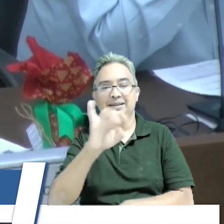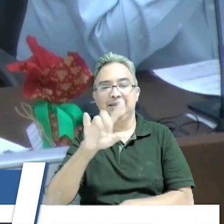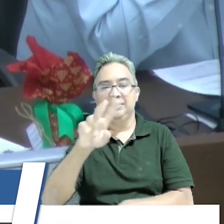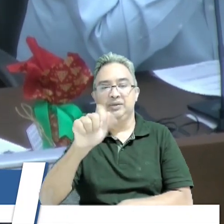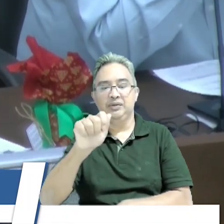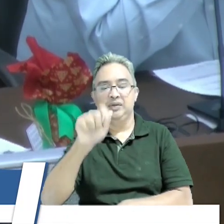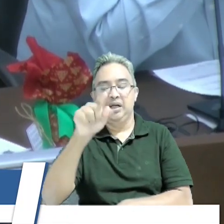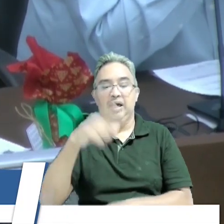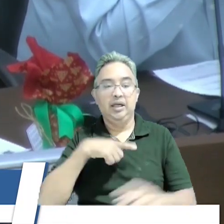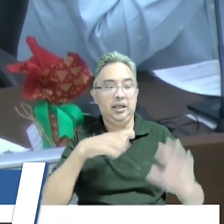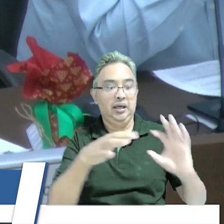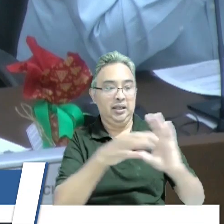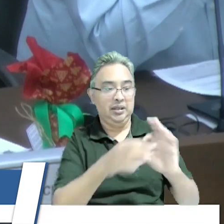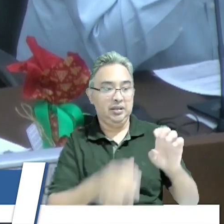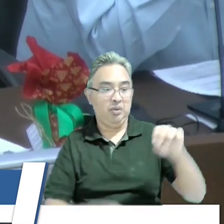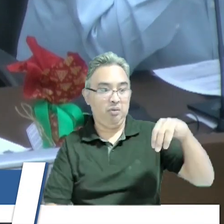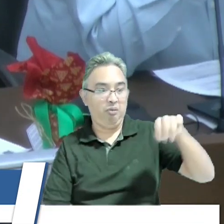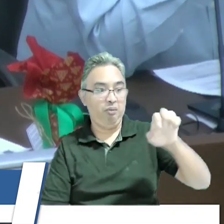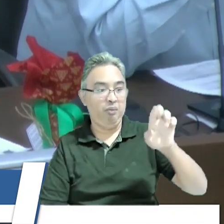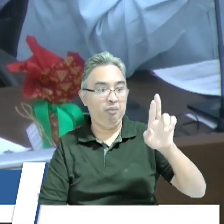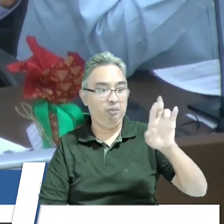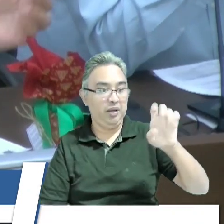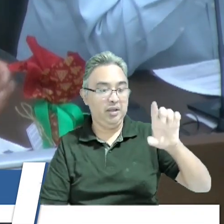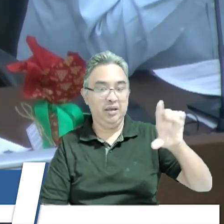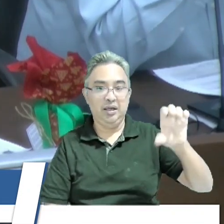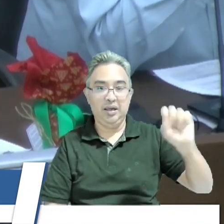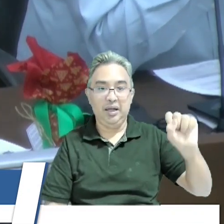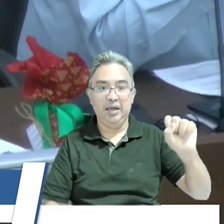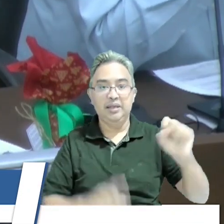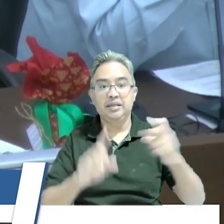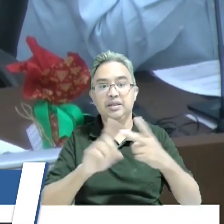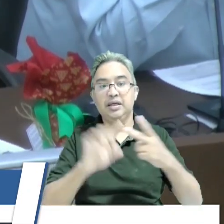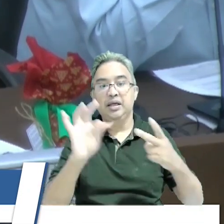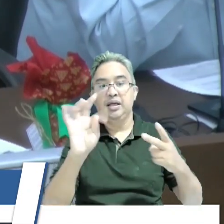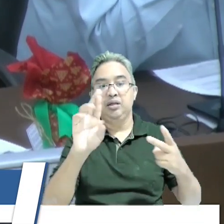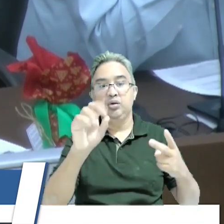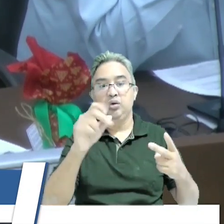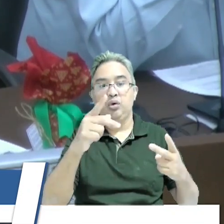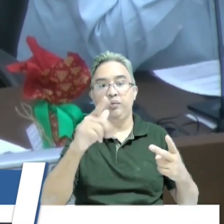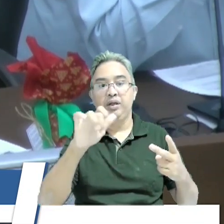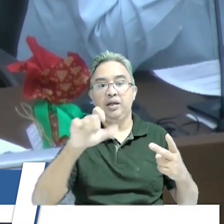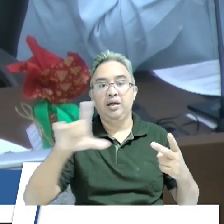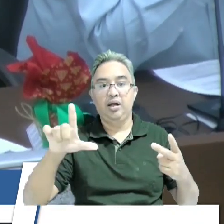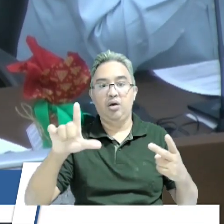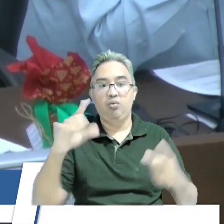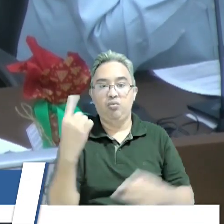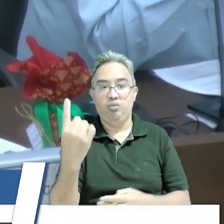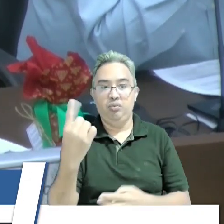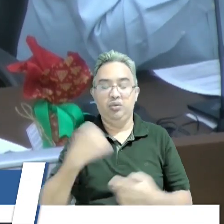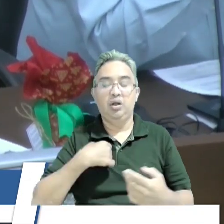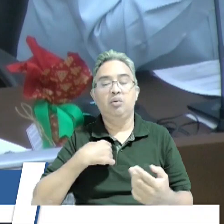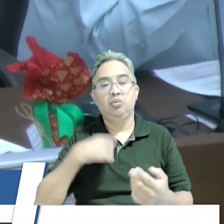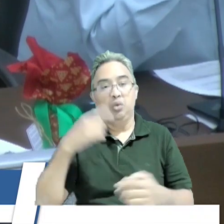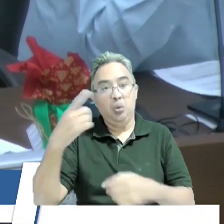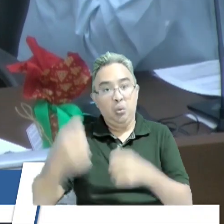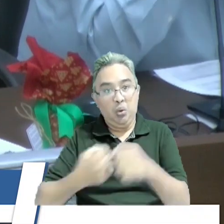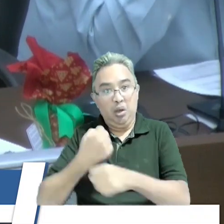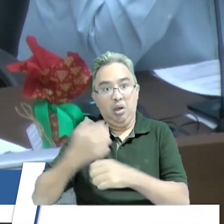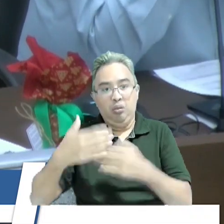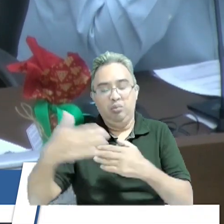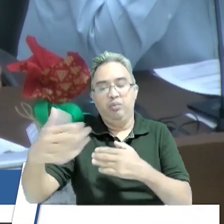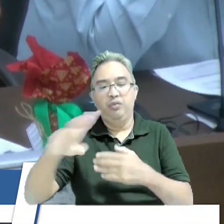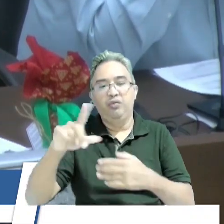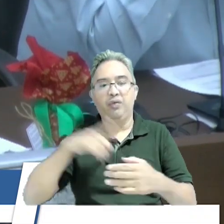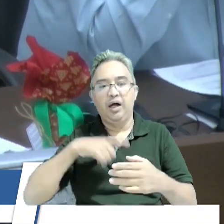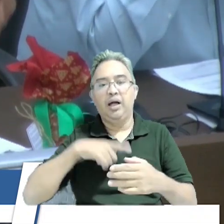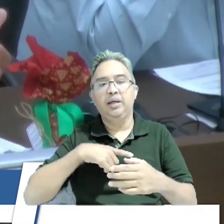assim, estamos terminando o ano bem, e no próximo ano, eu acredito que Franca terá um campo de